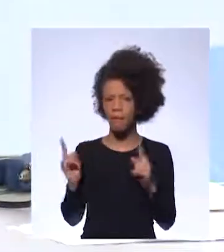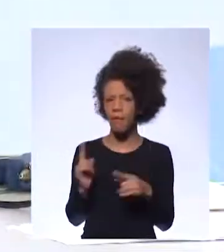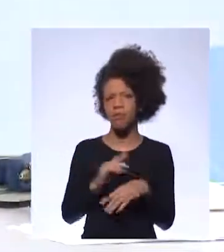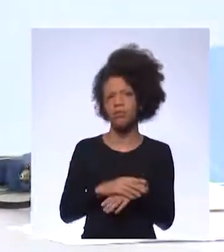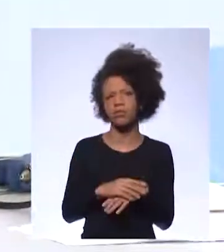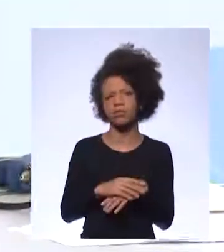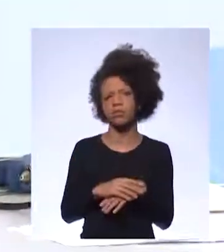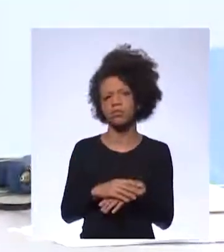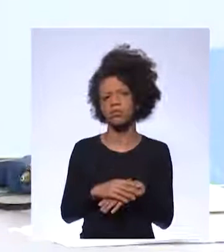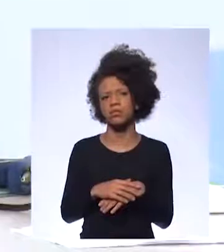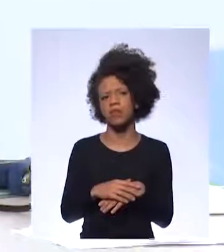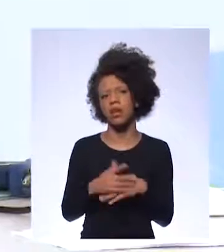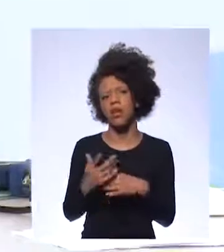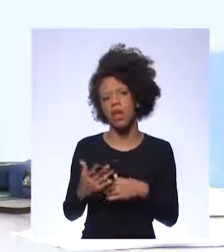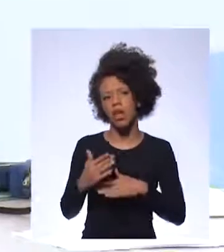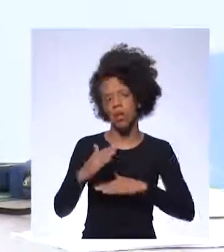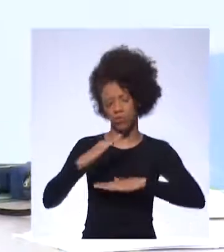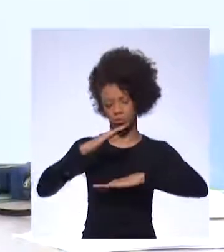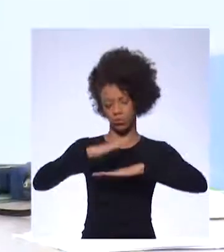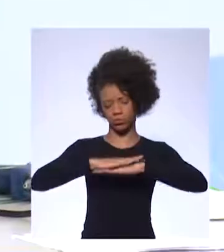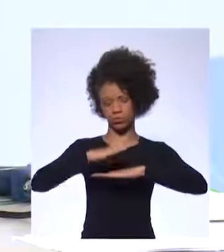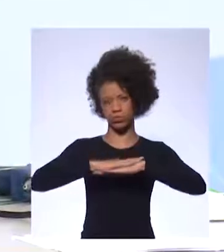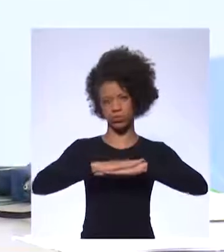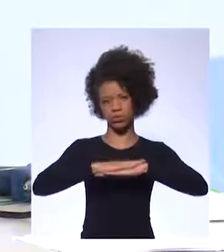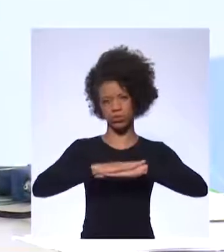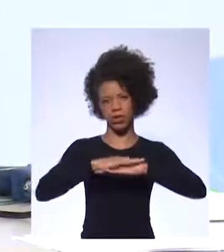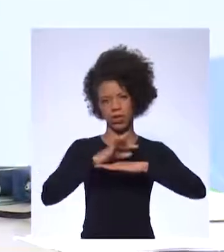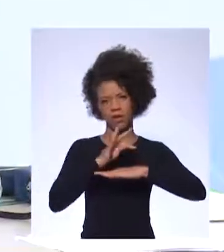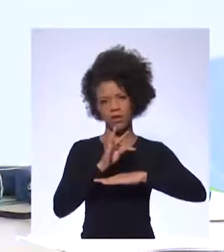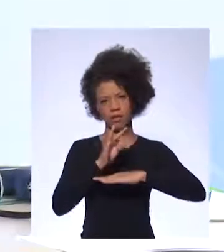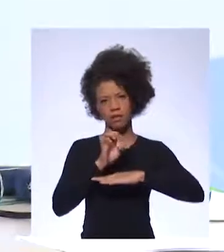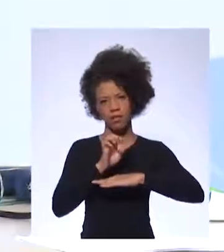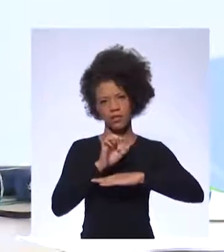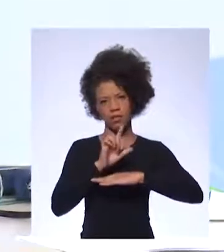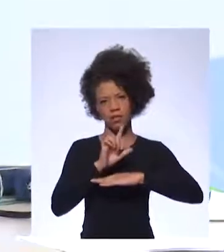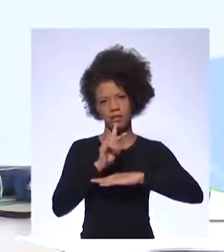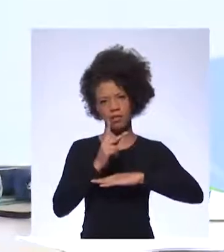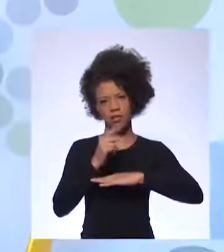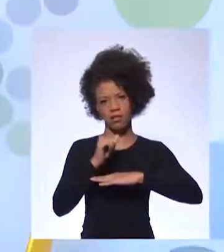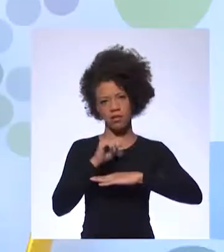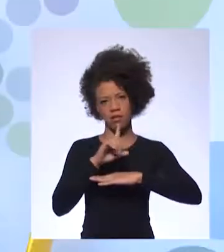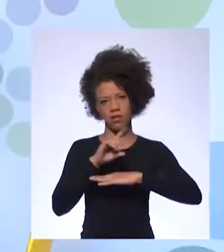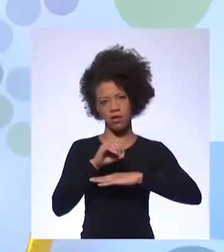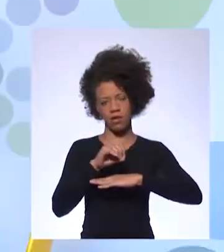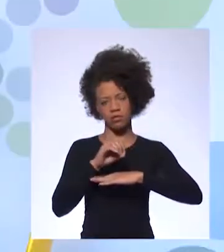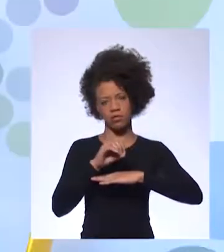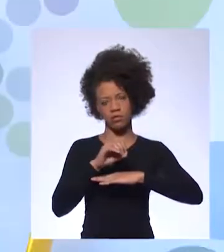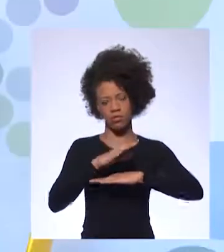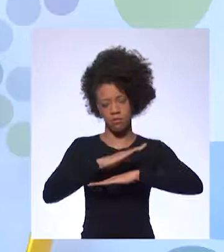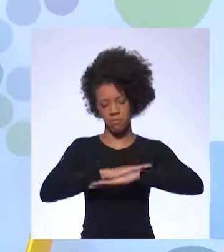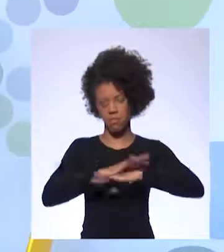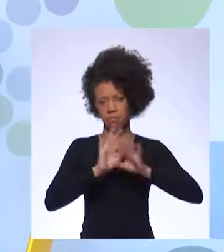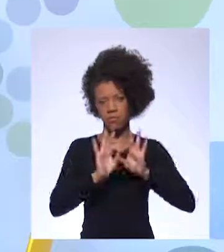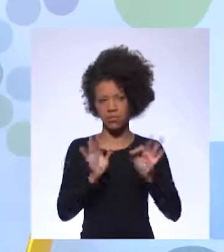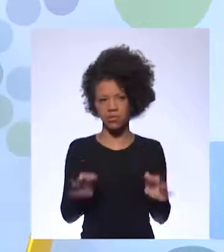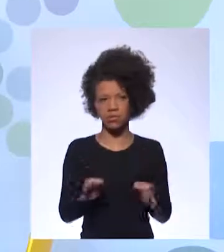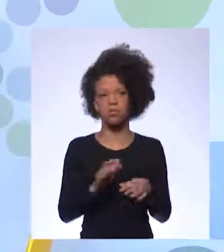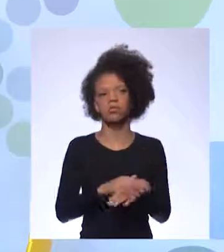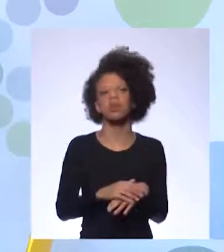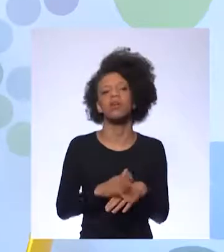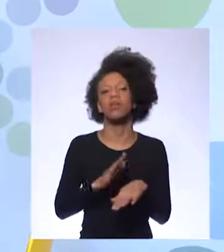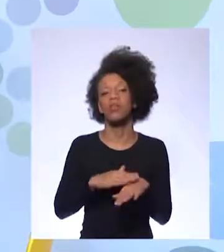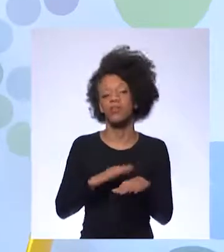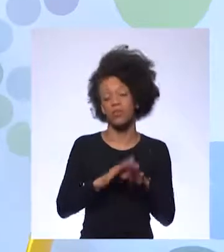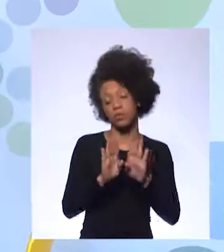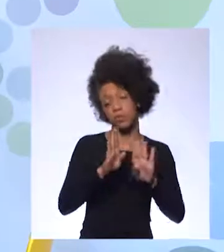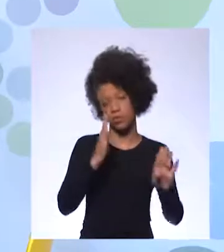aí essas aqui ó eu já fiz um telhadinho mais reto essas aqui eu não fiz porta nem janela para deixar para vocês mas essas aqui eu fiz né